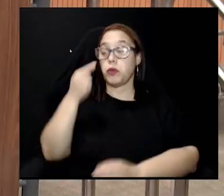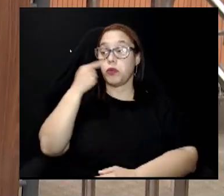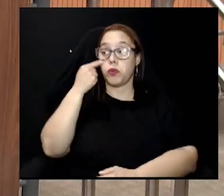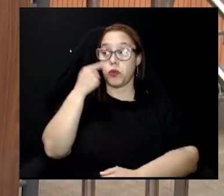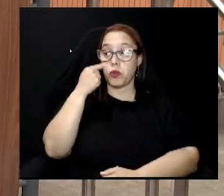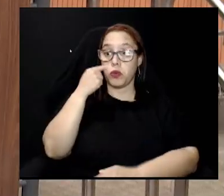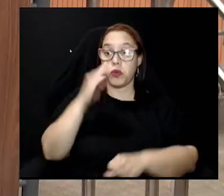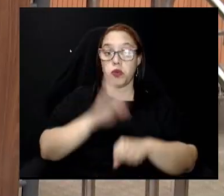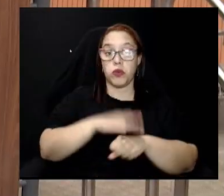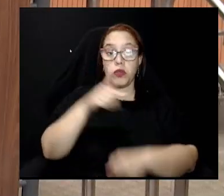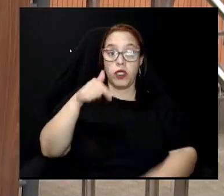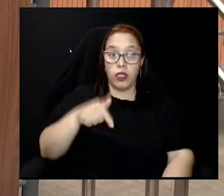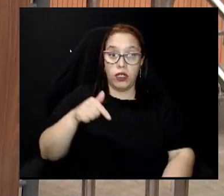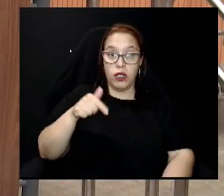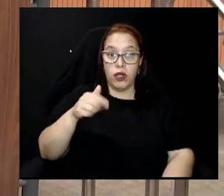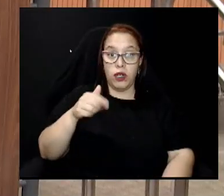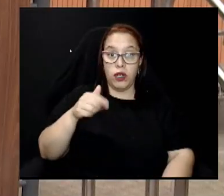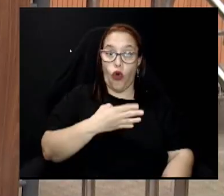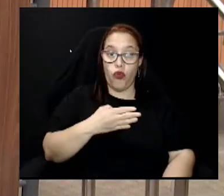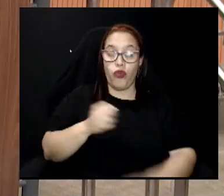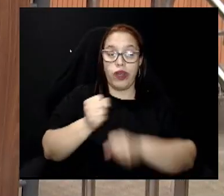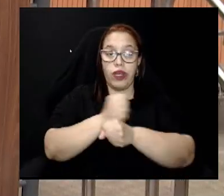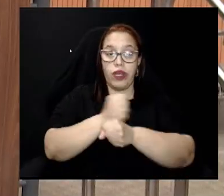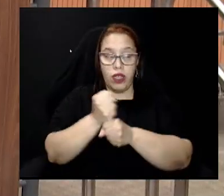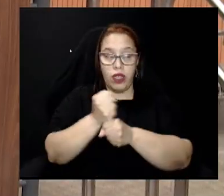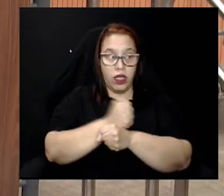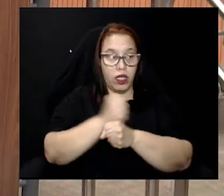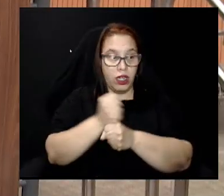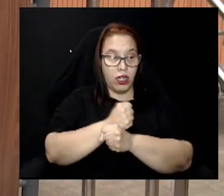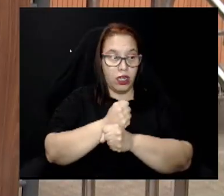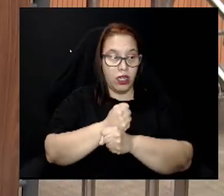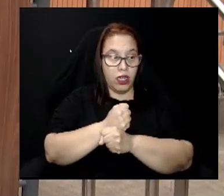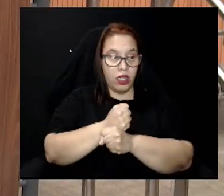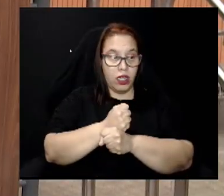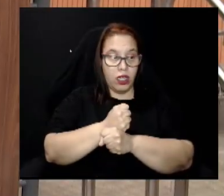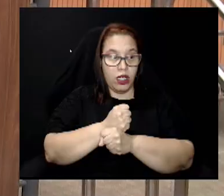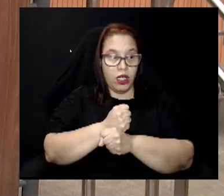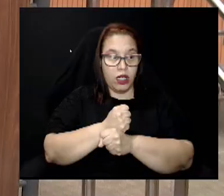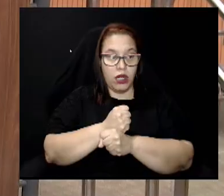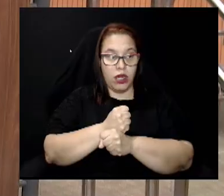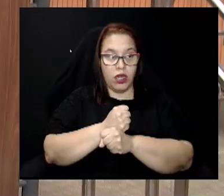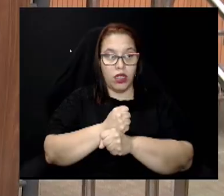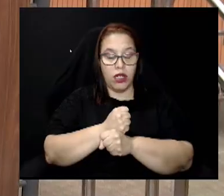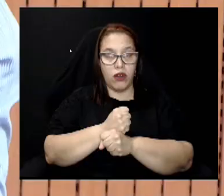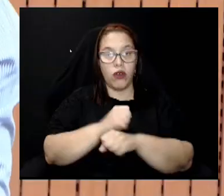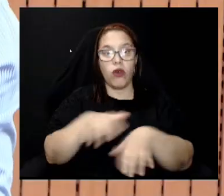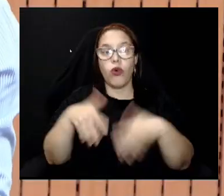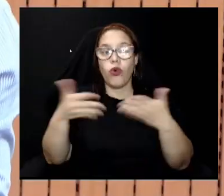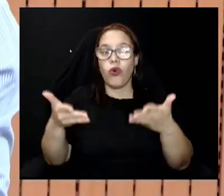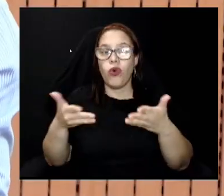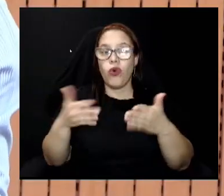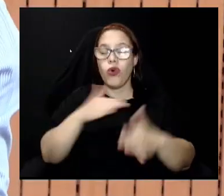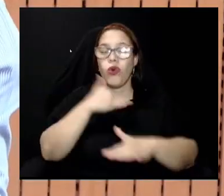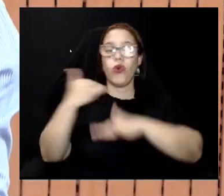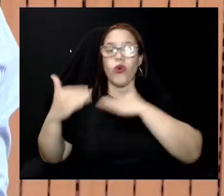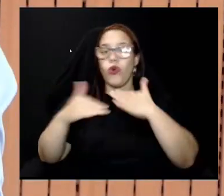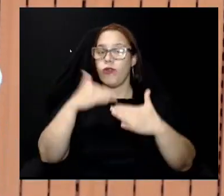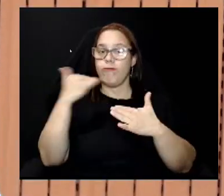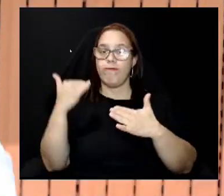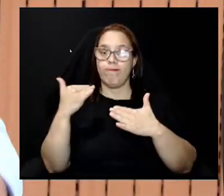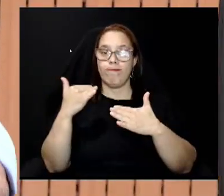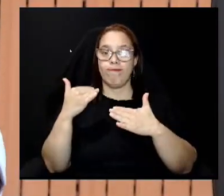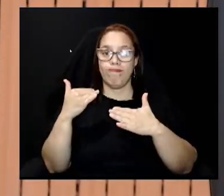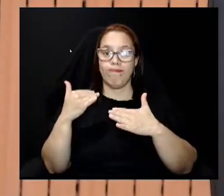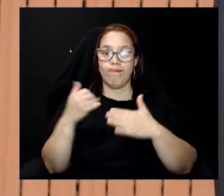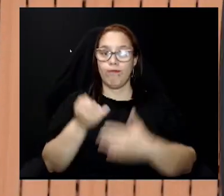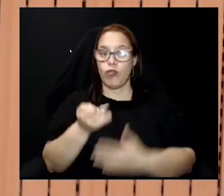mil novos casos todo ano, né? Eu quero saber qual é a mortalidade, né? Quantas